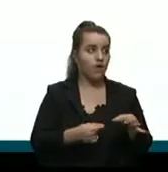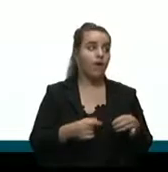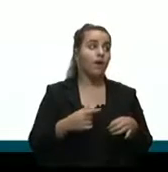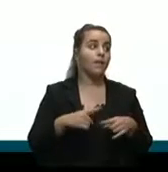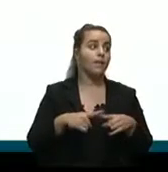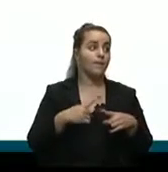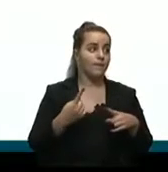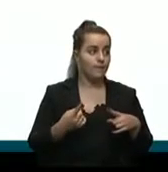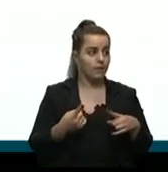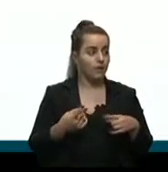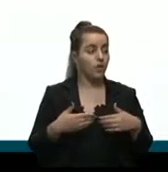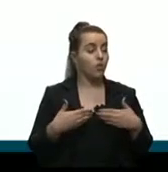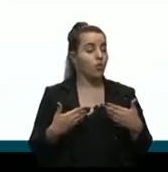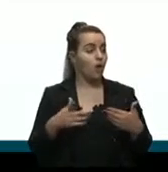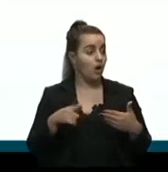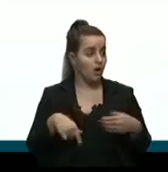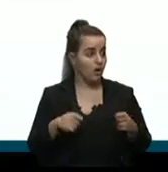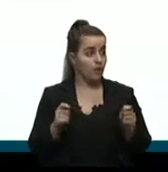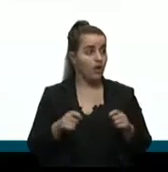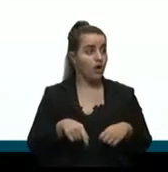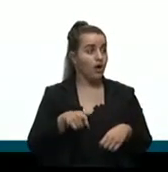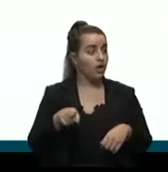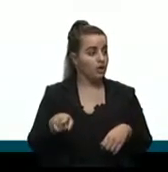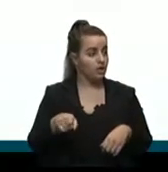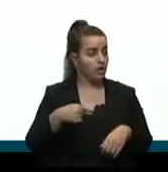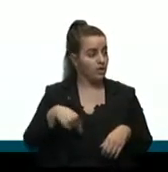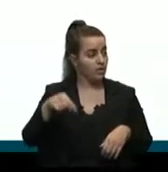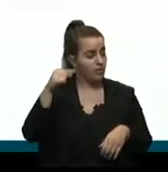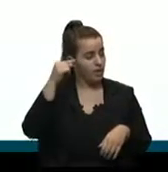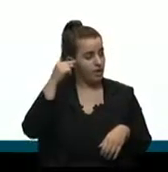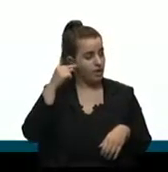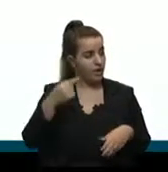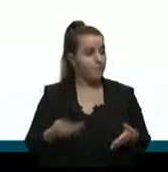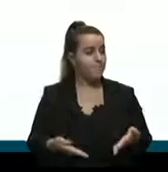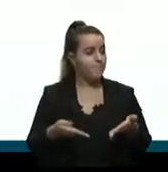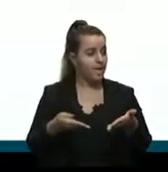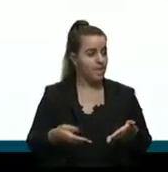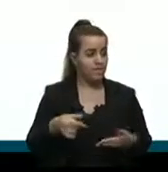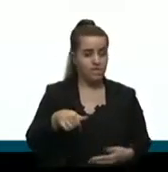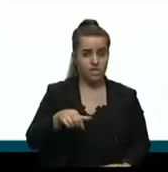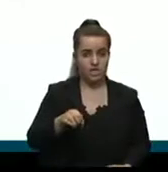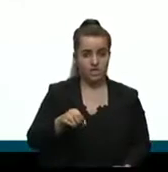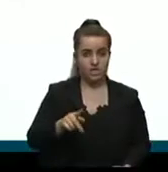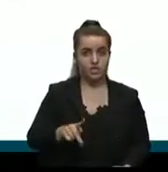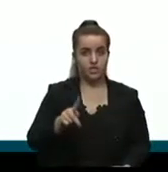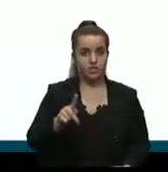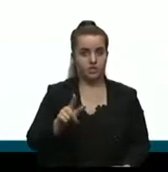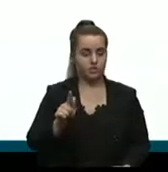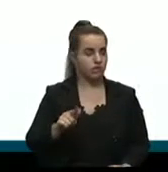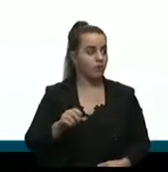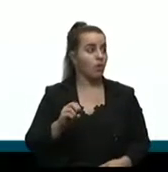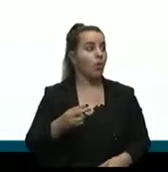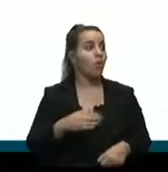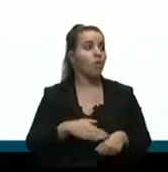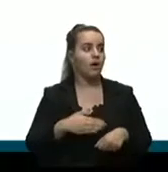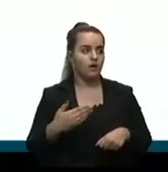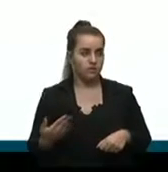masculino? Ou então, qual é a chance de ele pesar 70 quilos ou